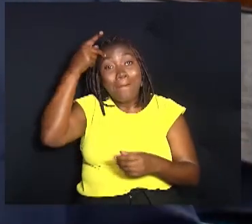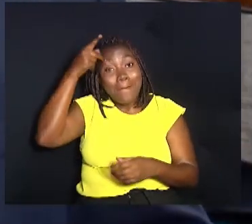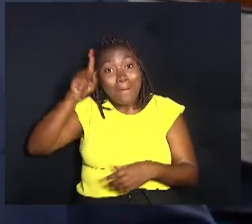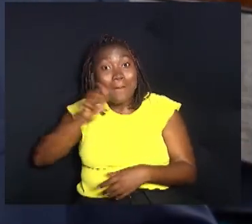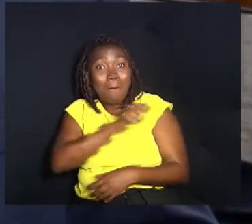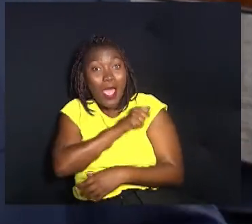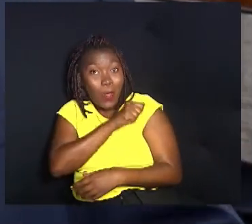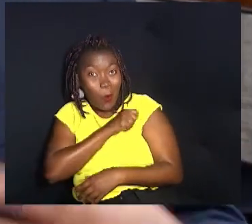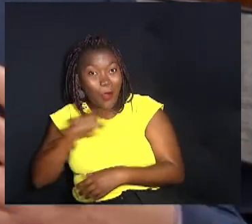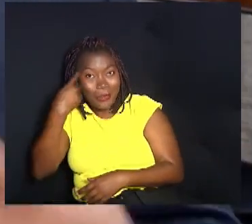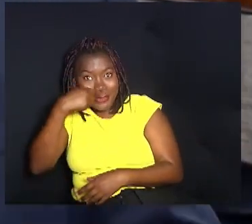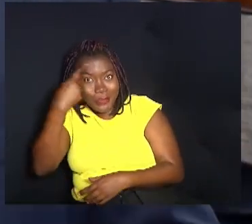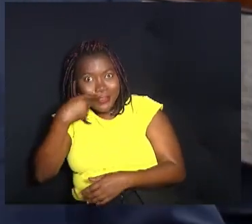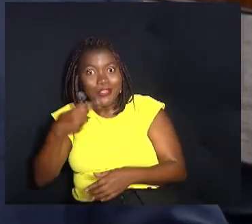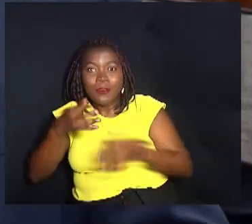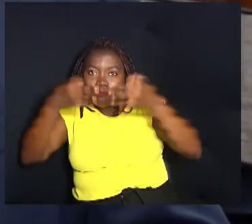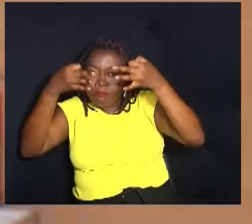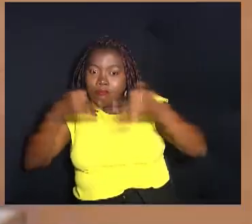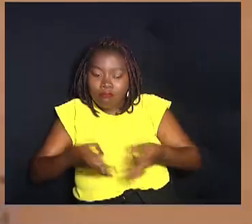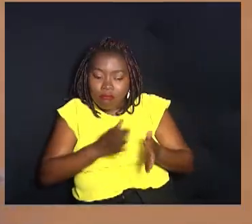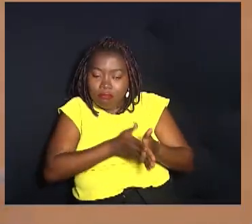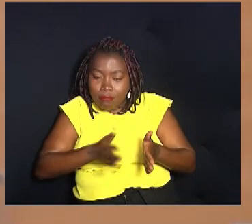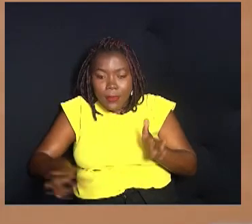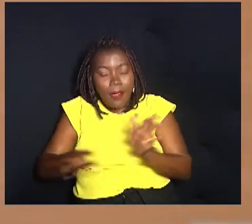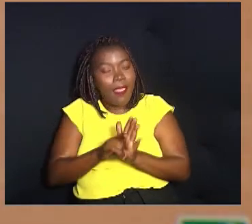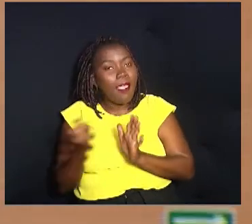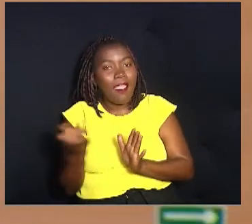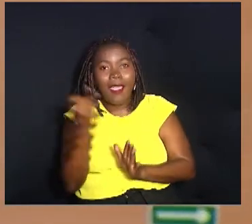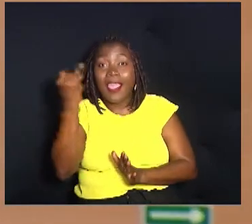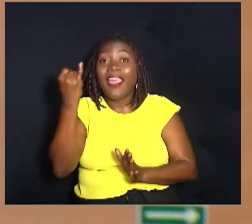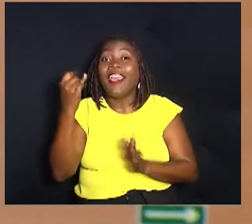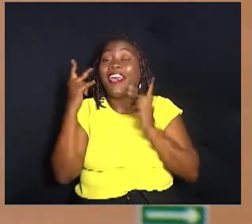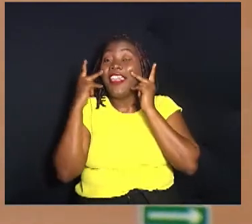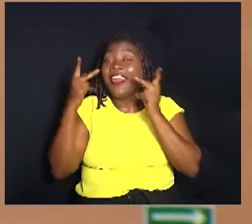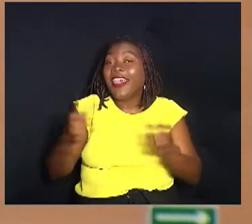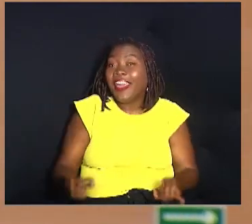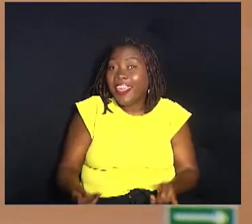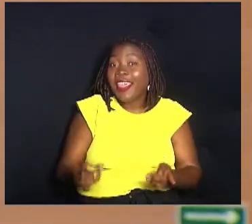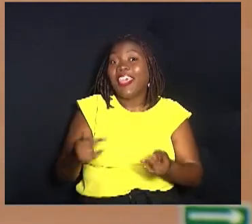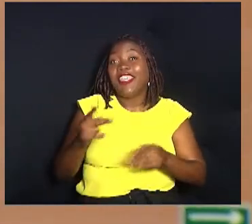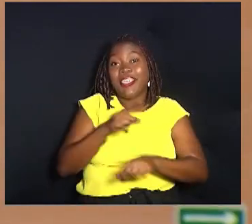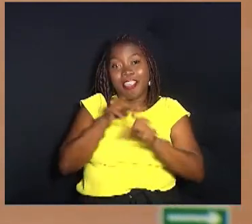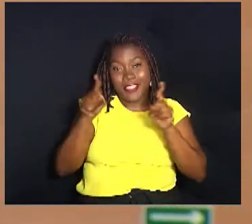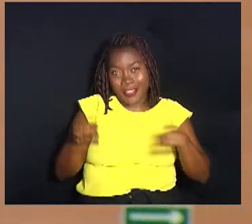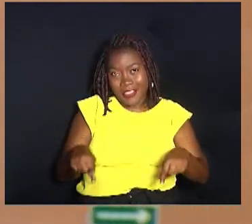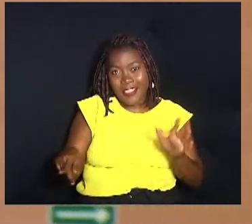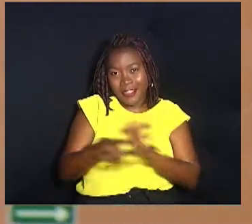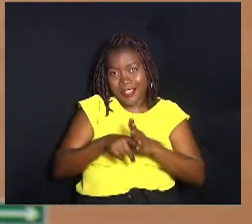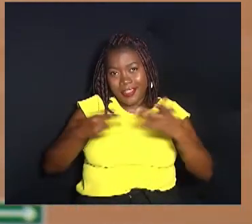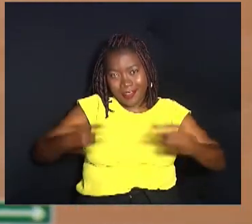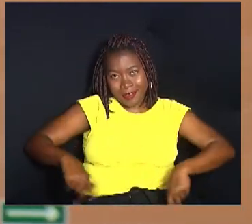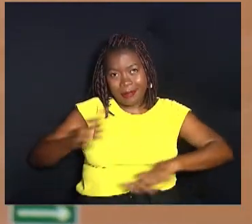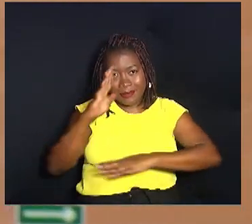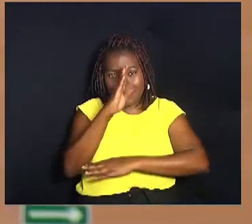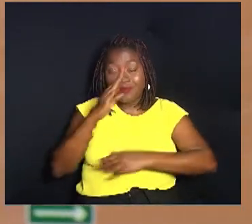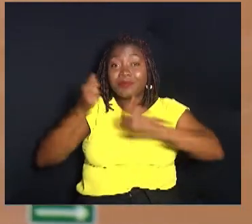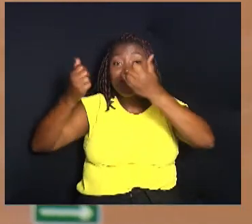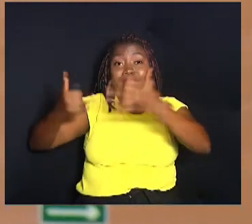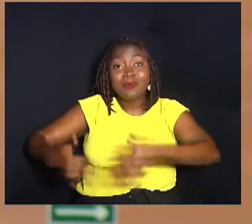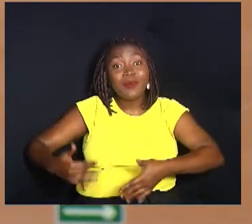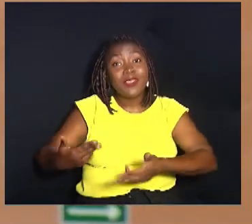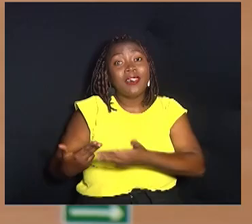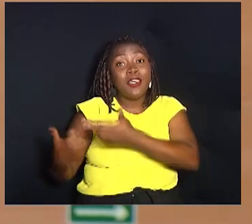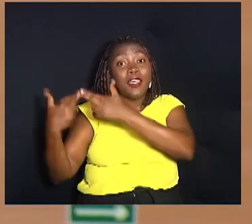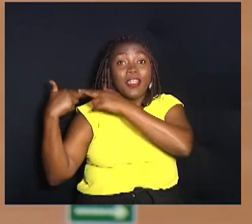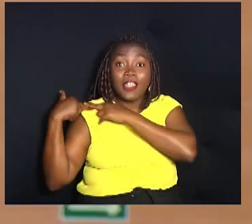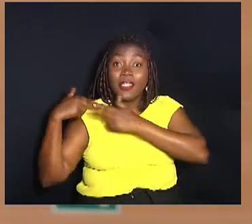devido processo legal, é muito importante. Na ocasião da visita, o servidor de carreira da casa falou da função do Poder